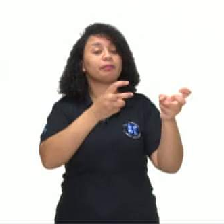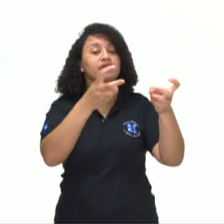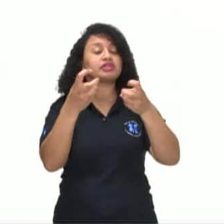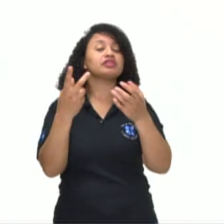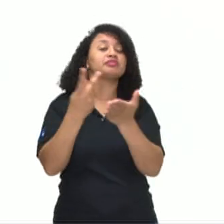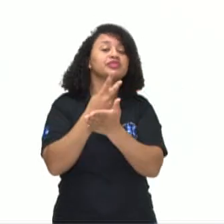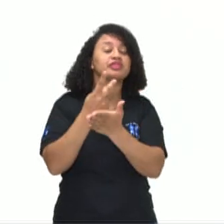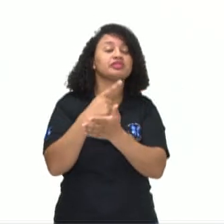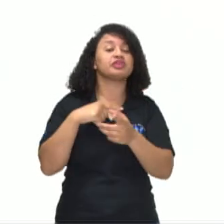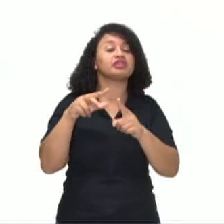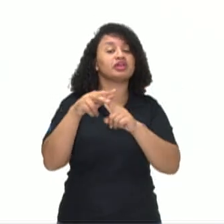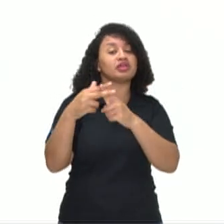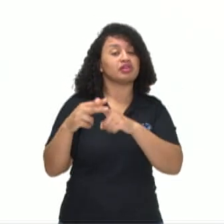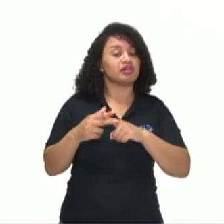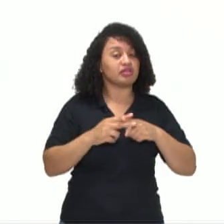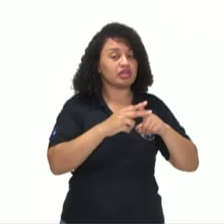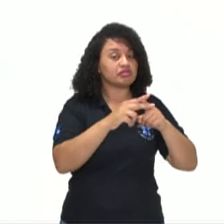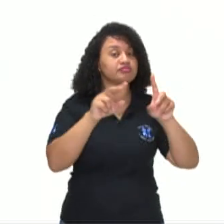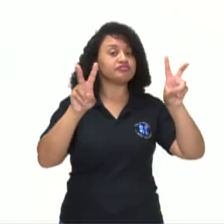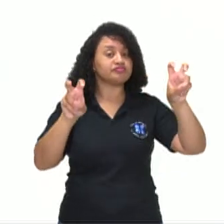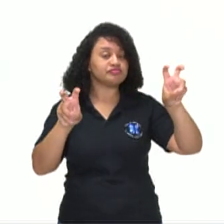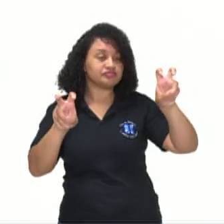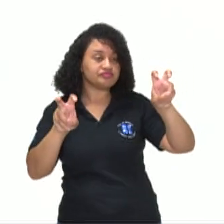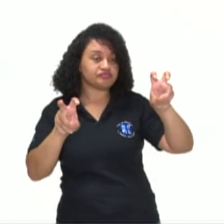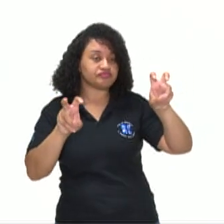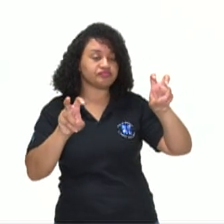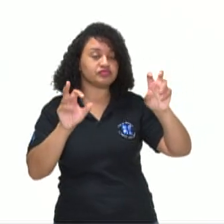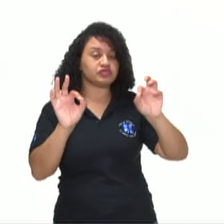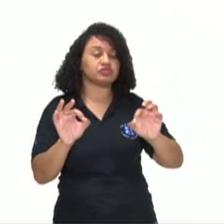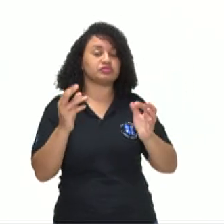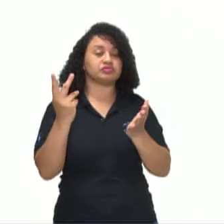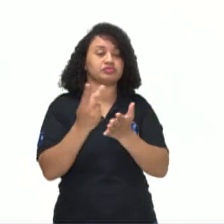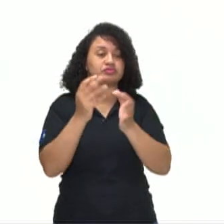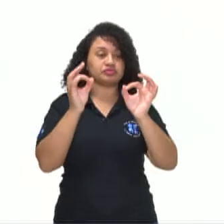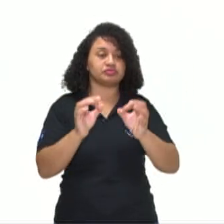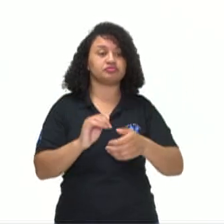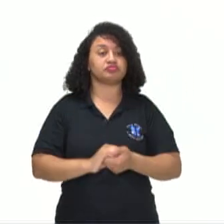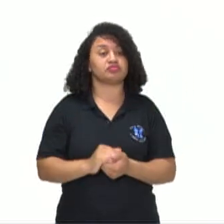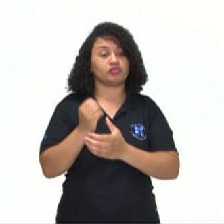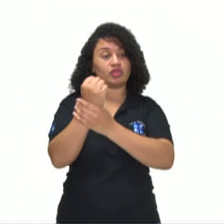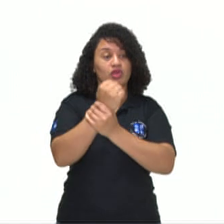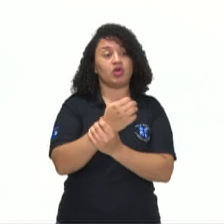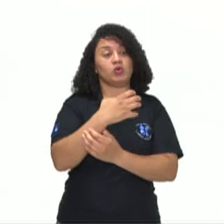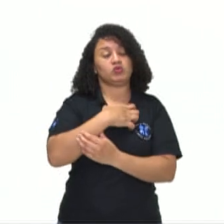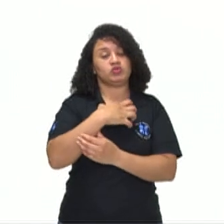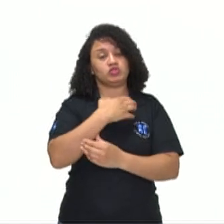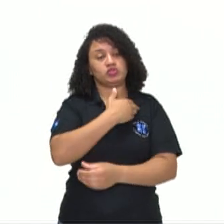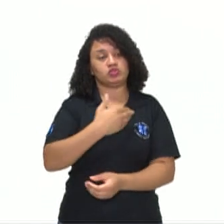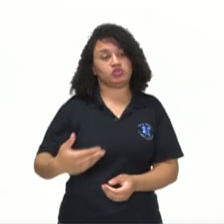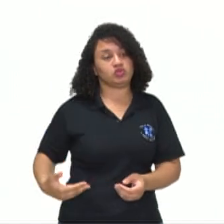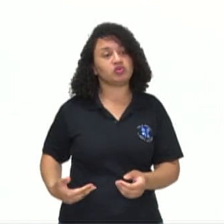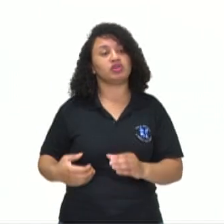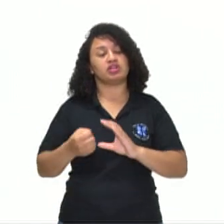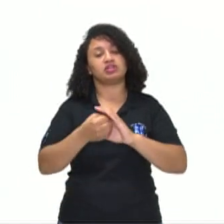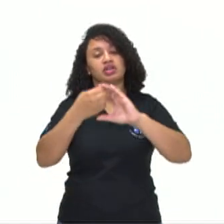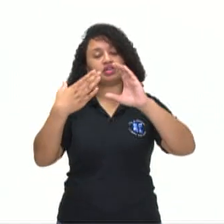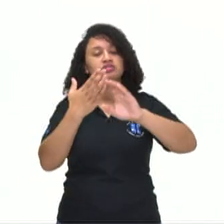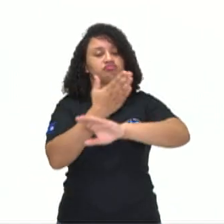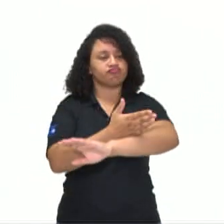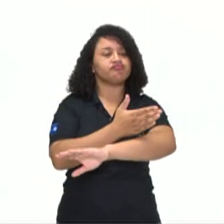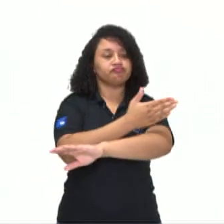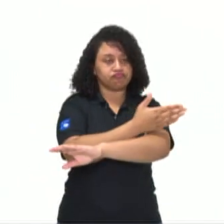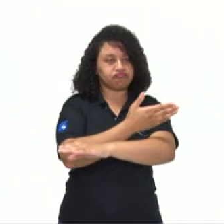Identifique os erros e reescreva a frase corretamente. Então ali, ó, o absolutismo foi uma forma de governo típica da